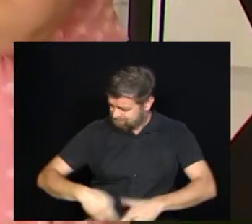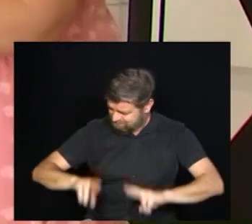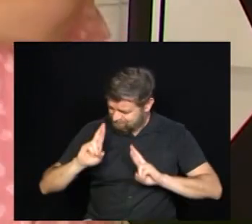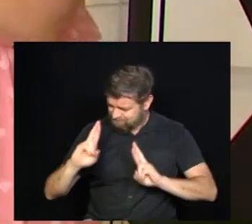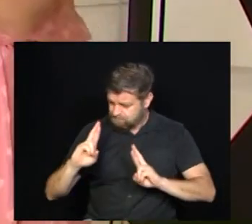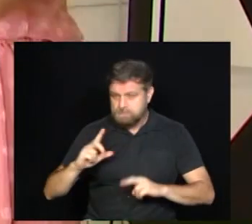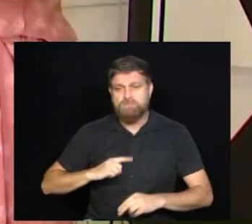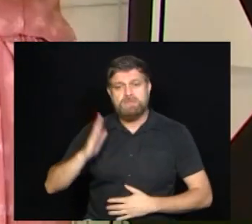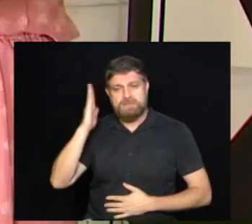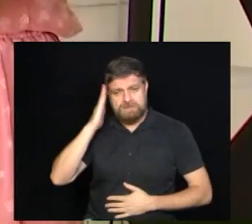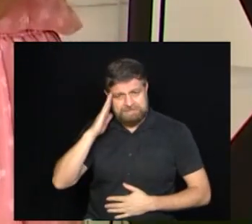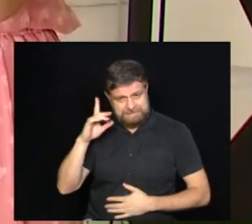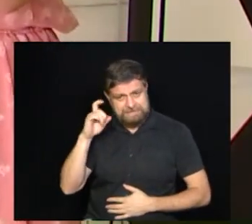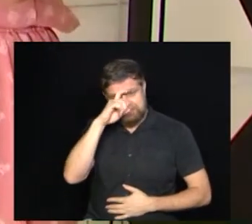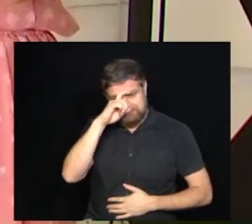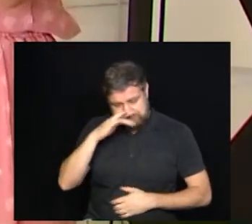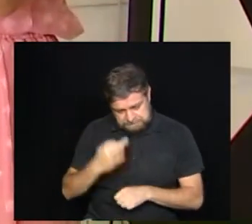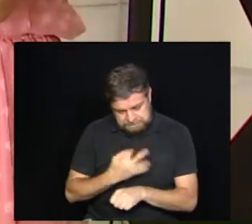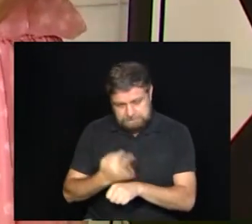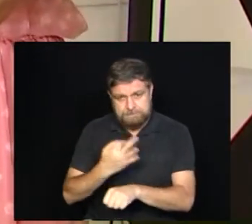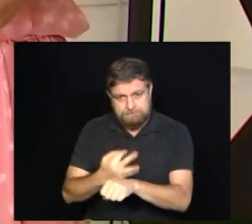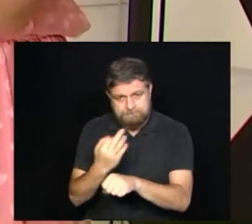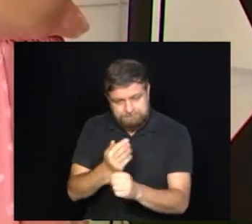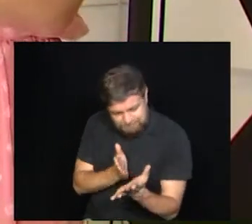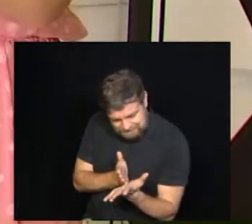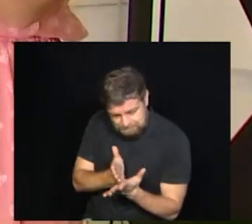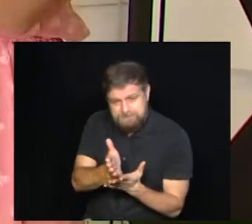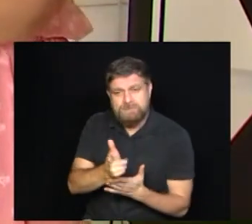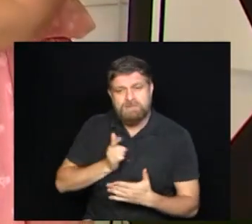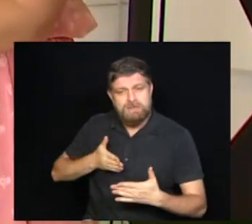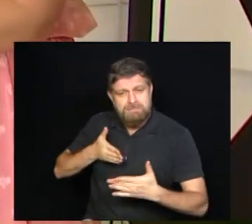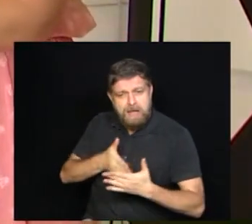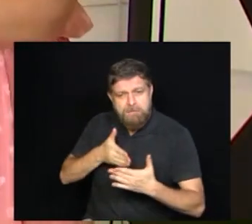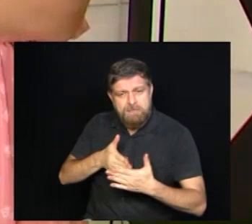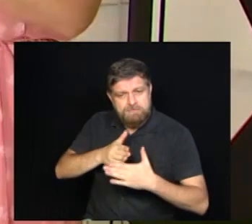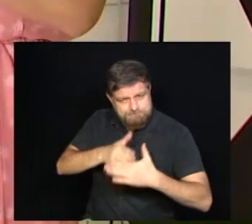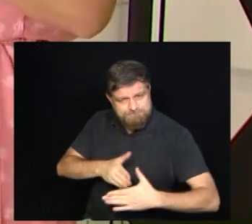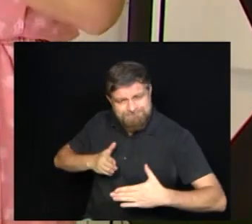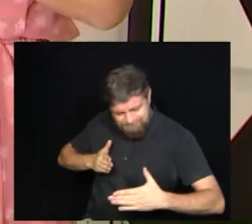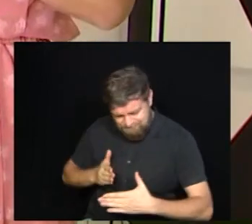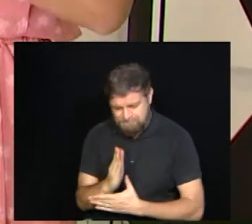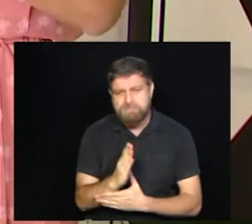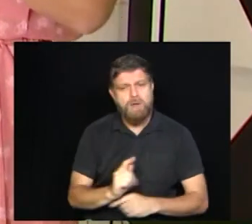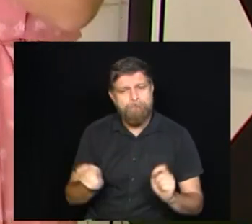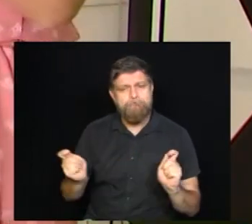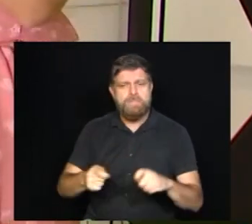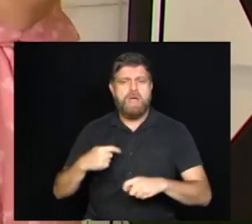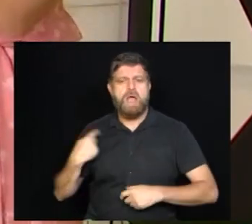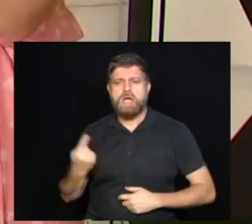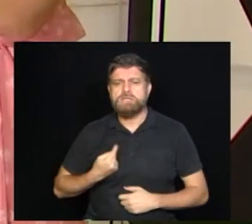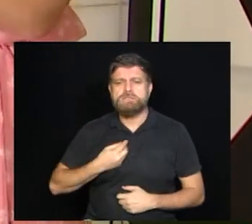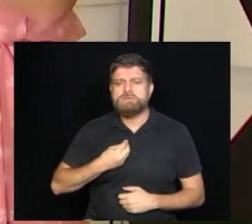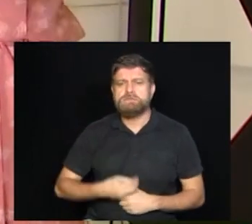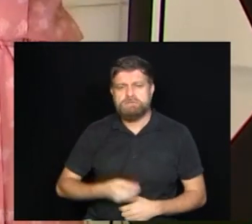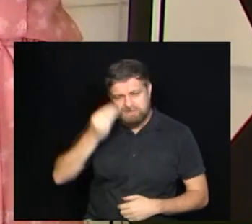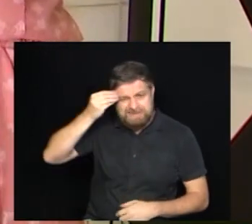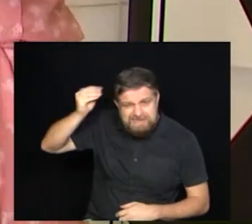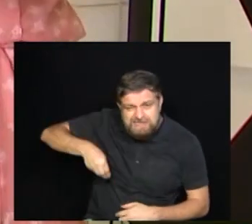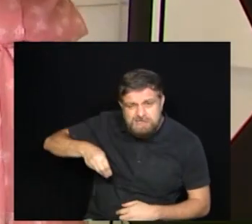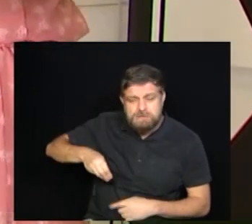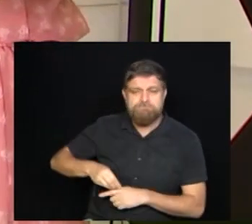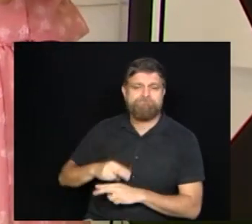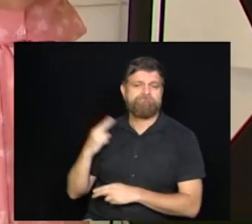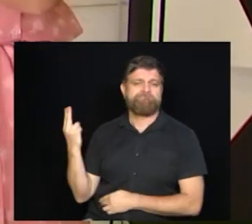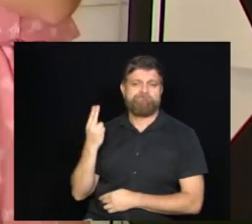é longo, mas nós temos que trilhar. Tem obstáculos, Boa. São muitos os obstáculos, mas nós não podemos desistir porque tem